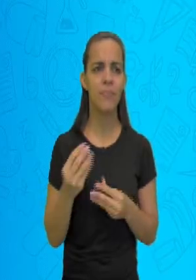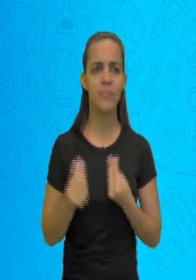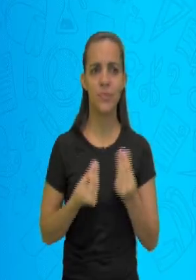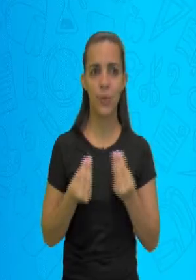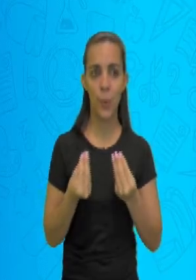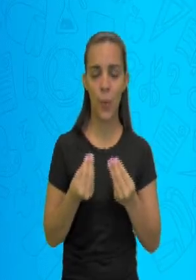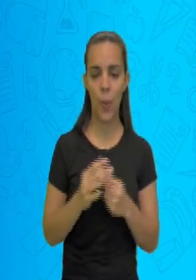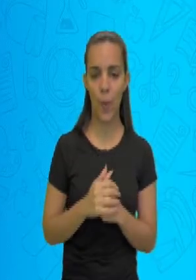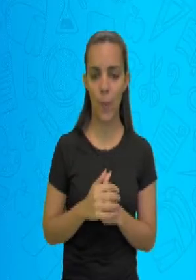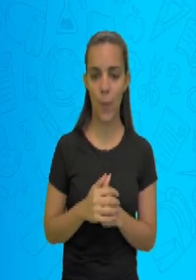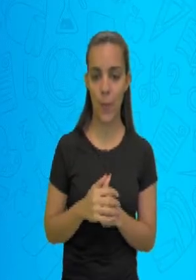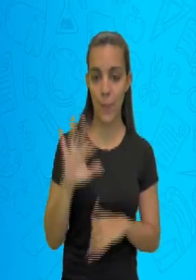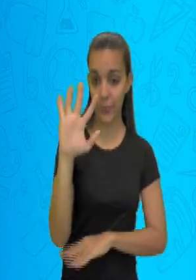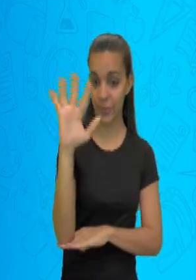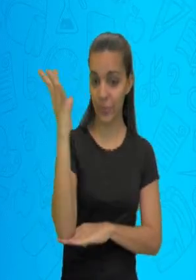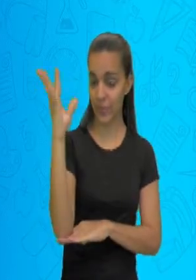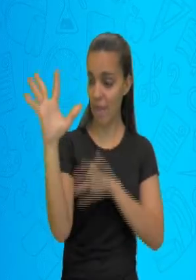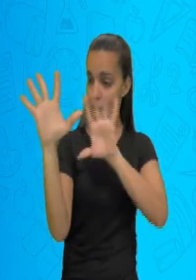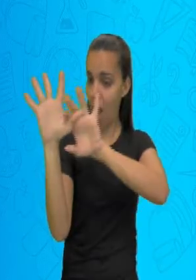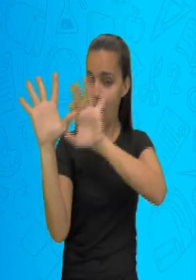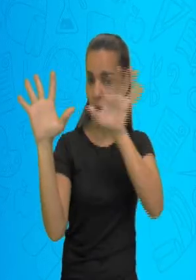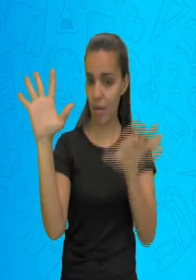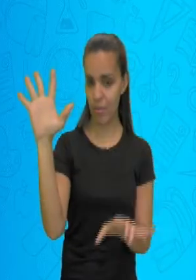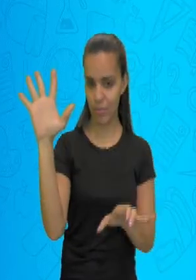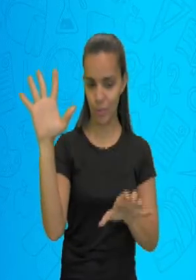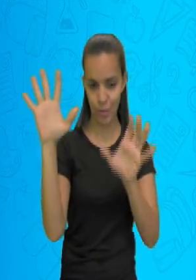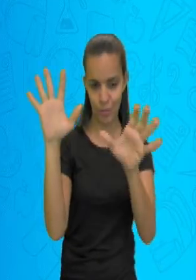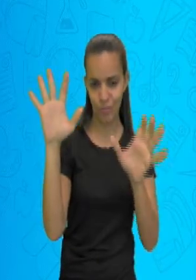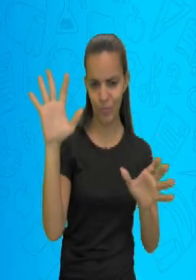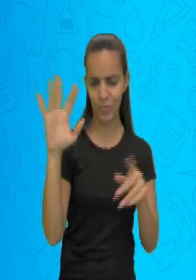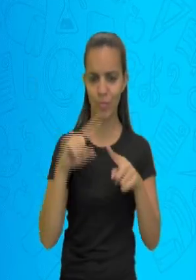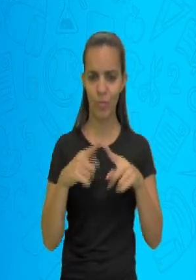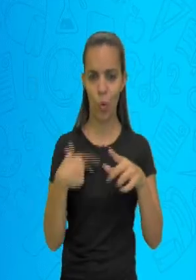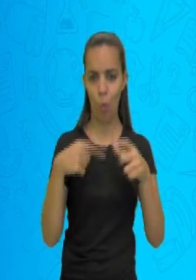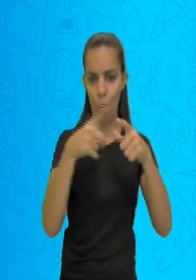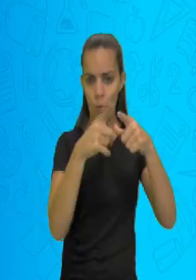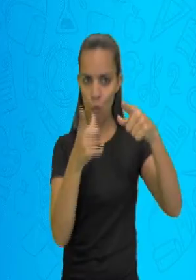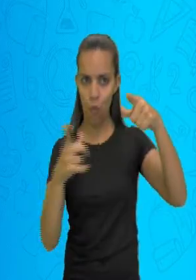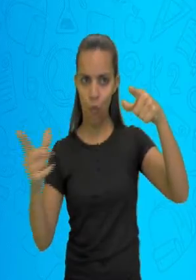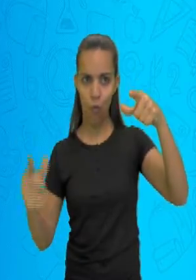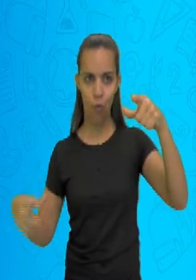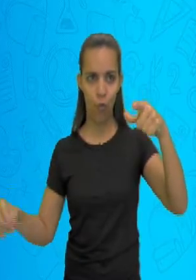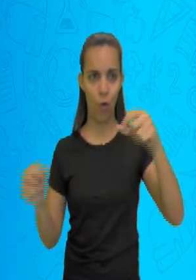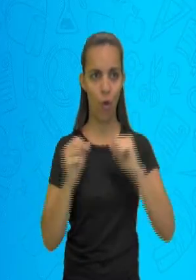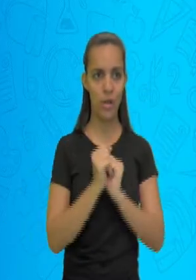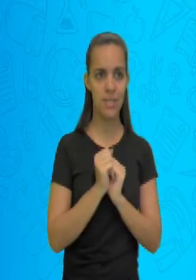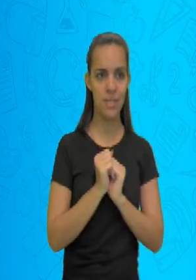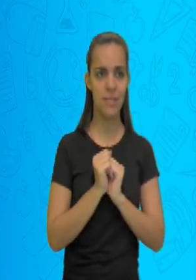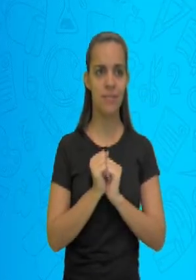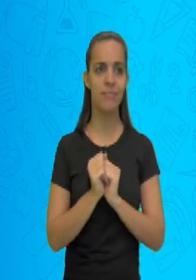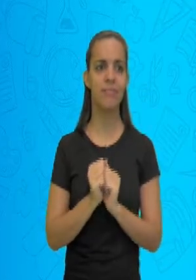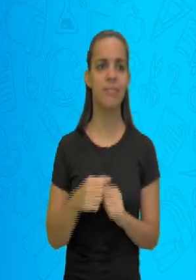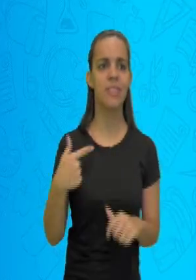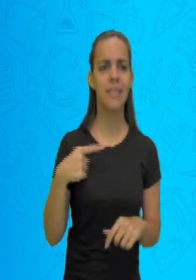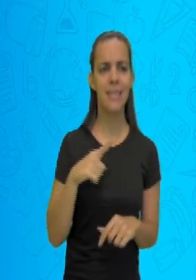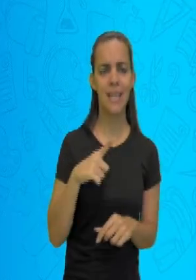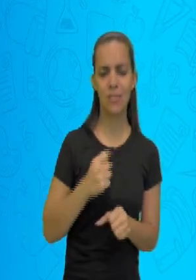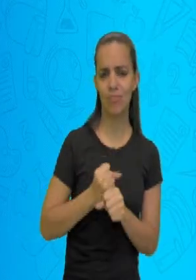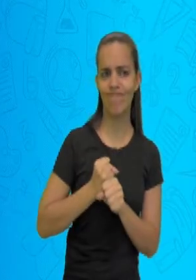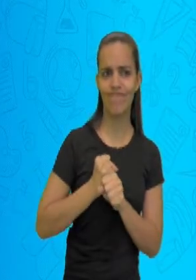de galhos, troncos de árvores, palhas e folhas,